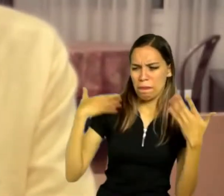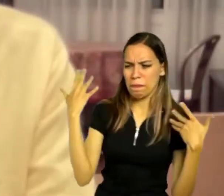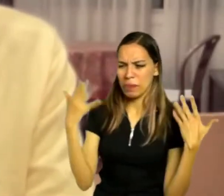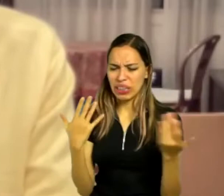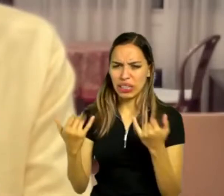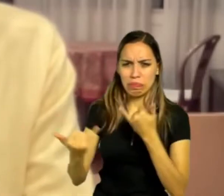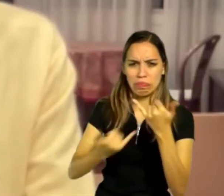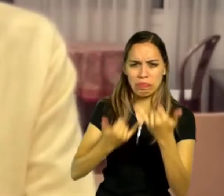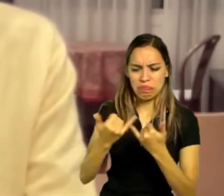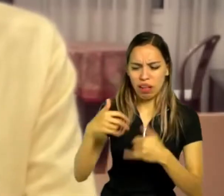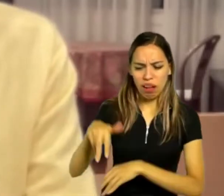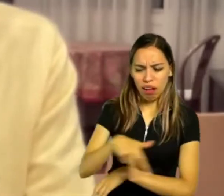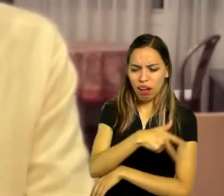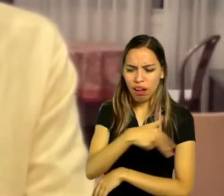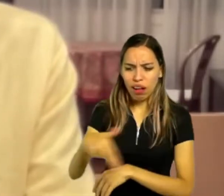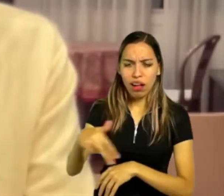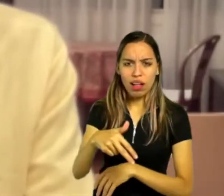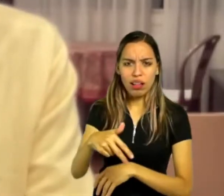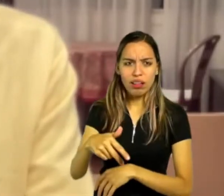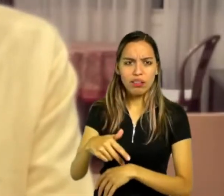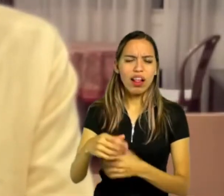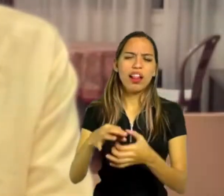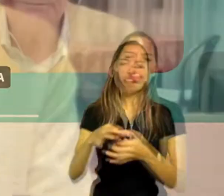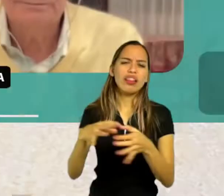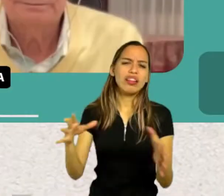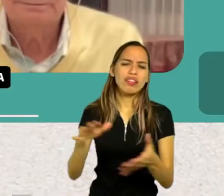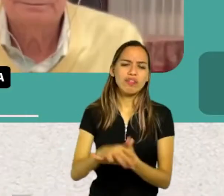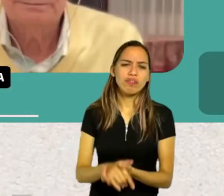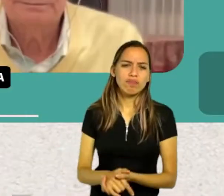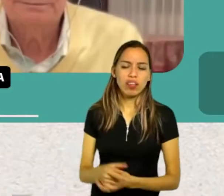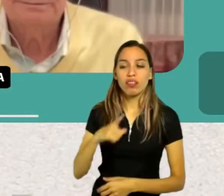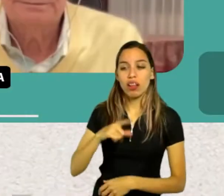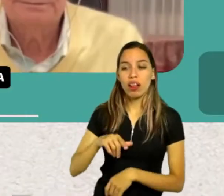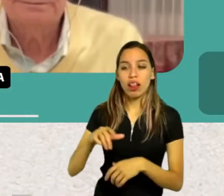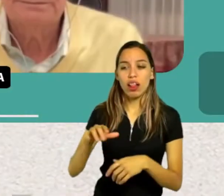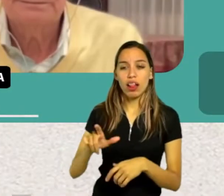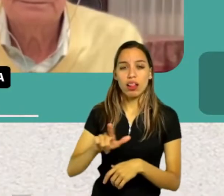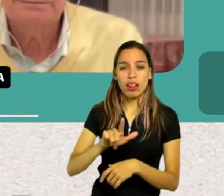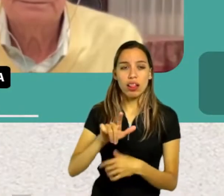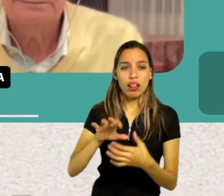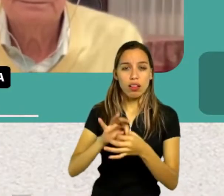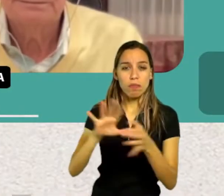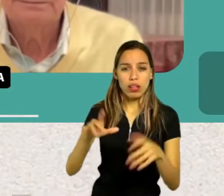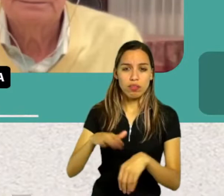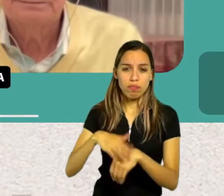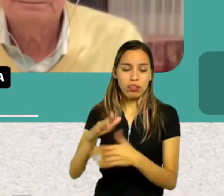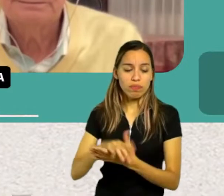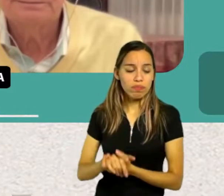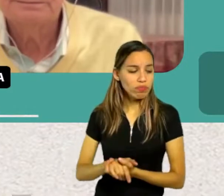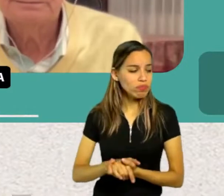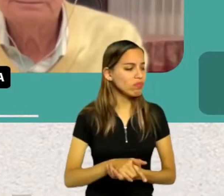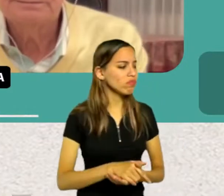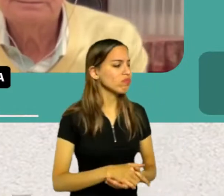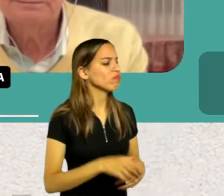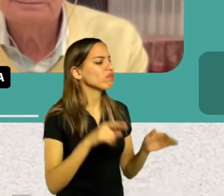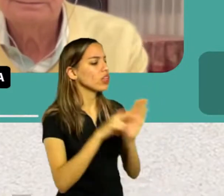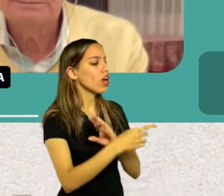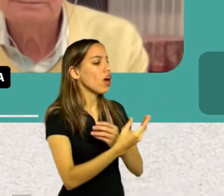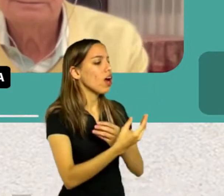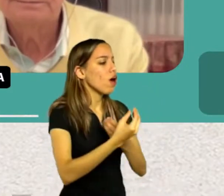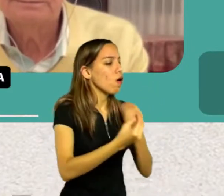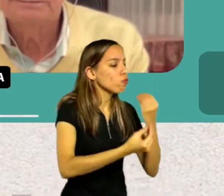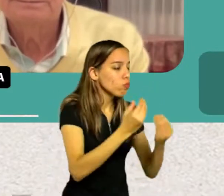lado, né? E com relação à sua formação na faculdade, Drauzio, você